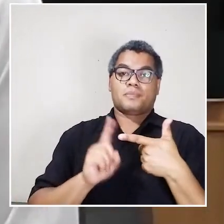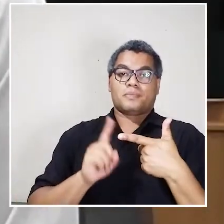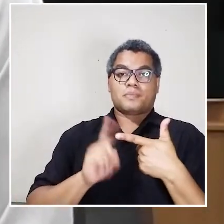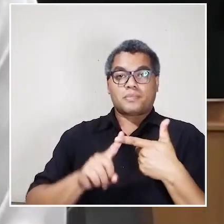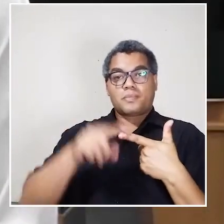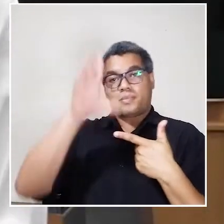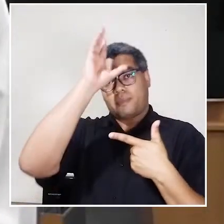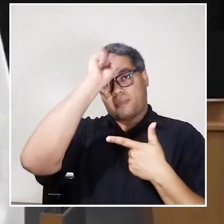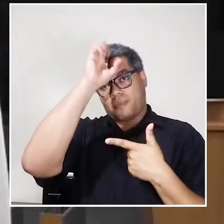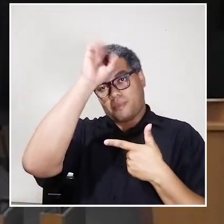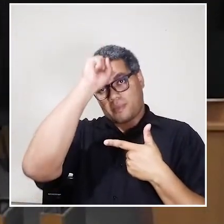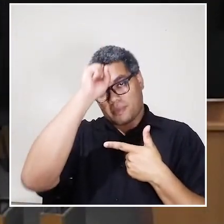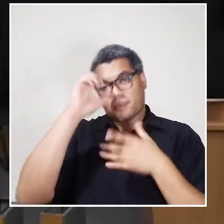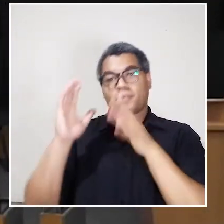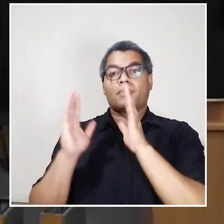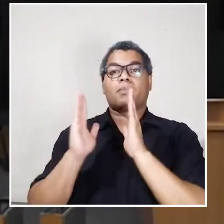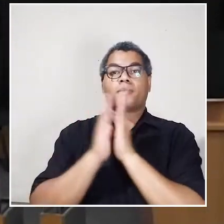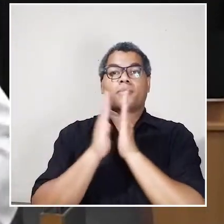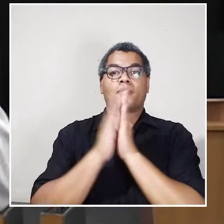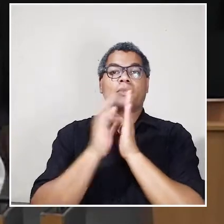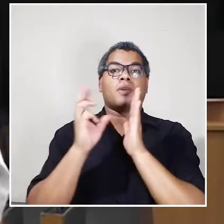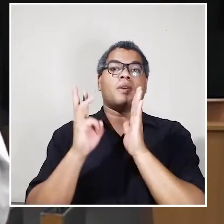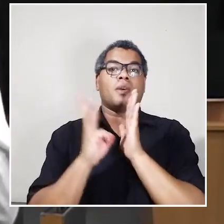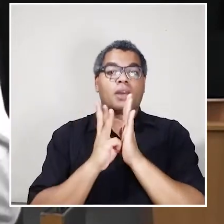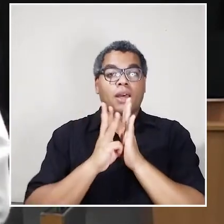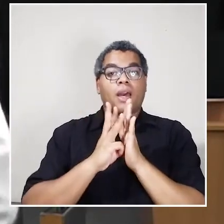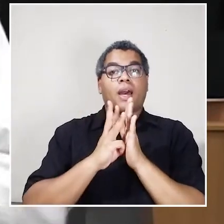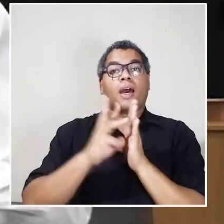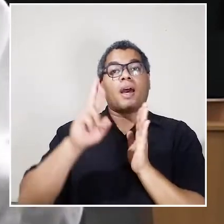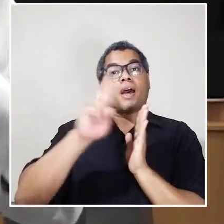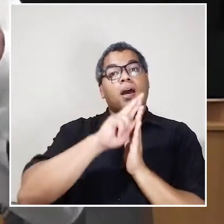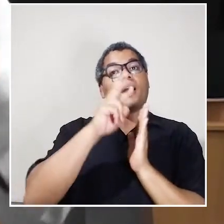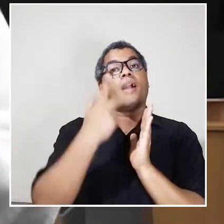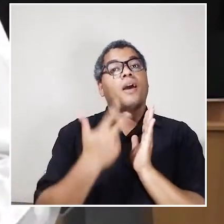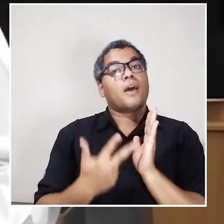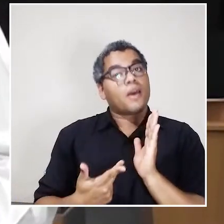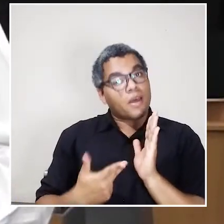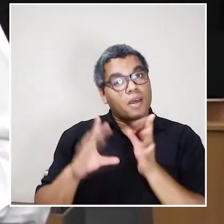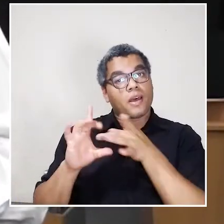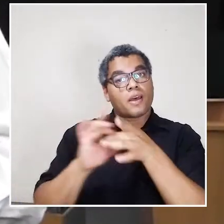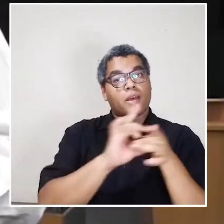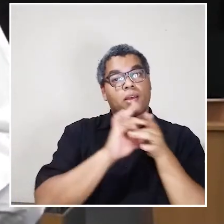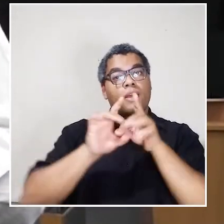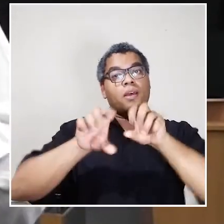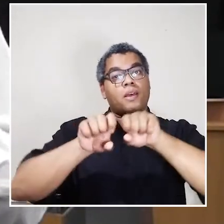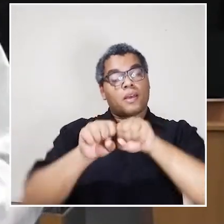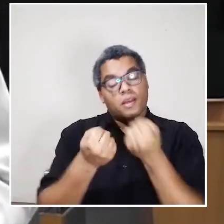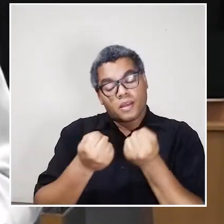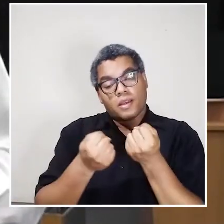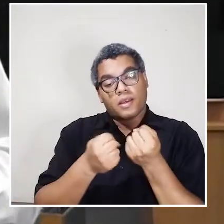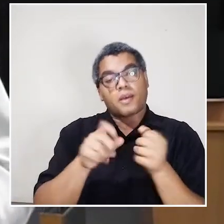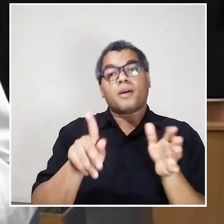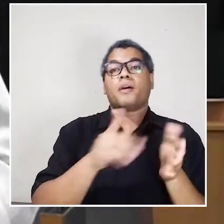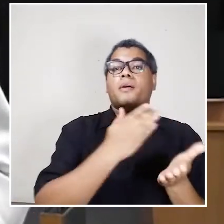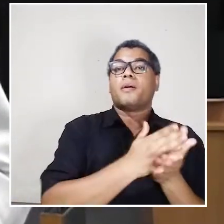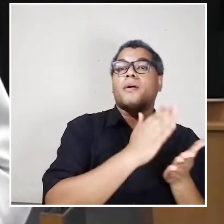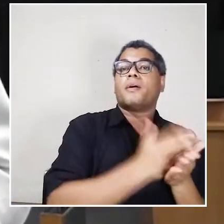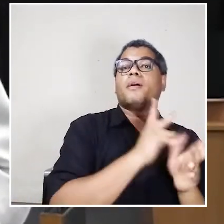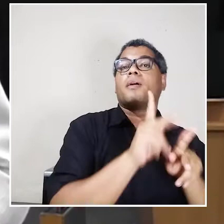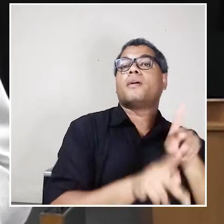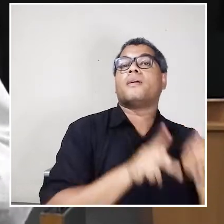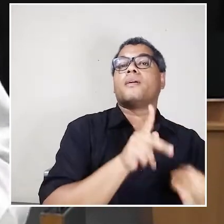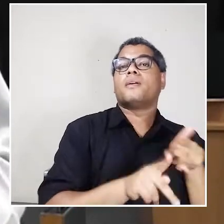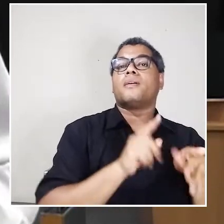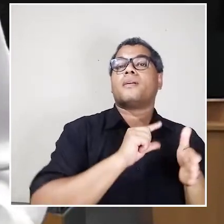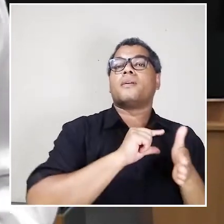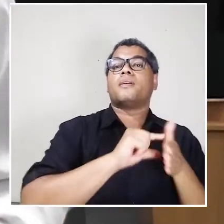texto que a oração de Daniel reconhece a quebra da aliança por parte do povo.